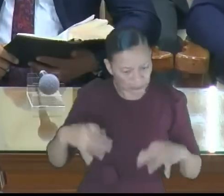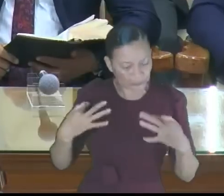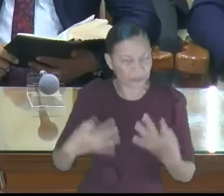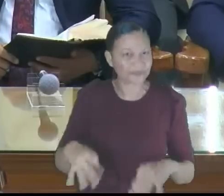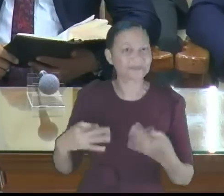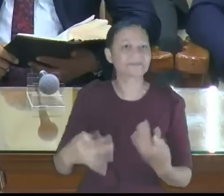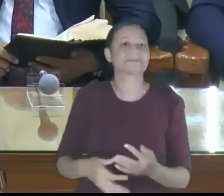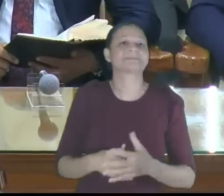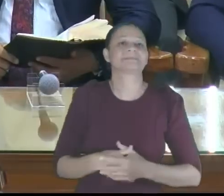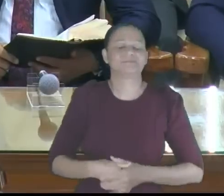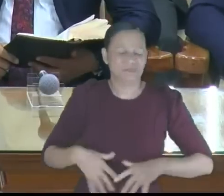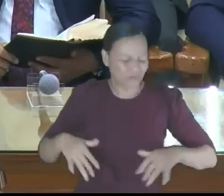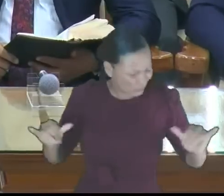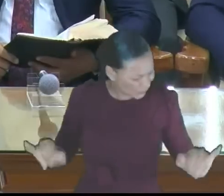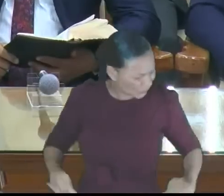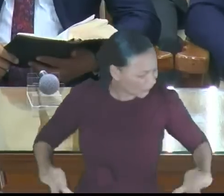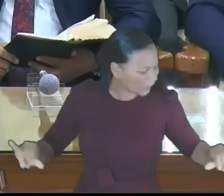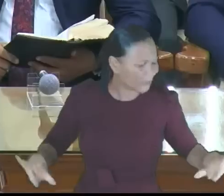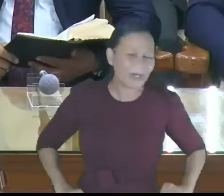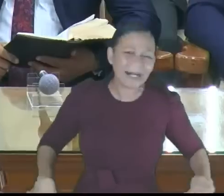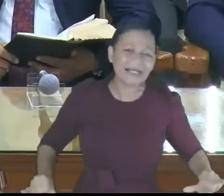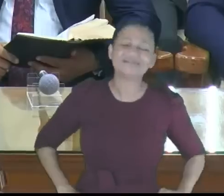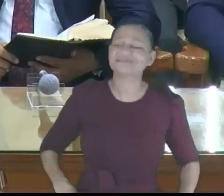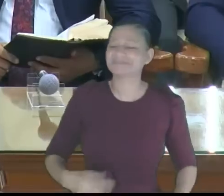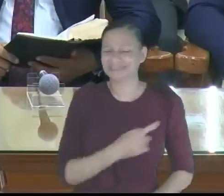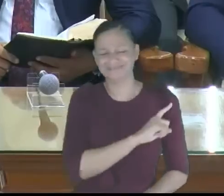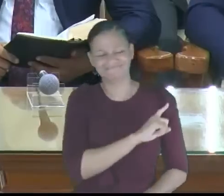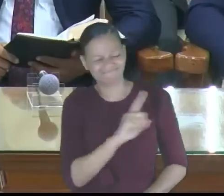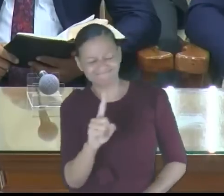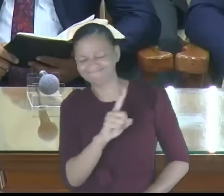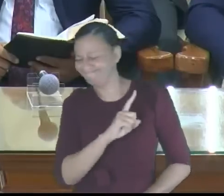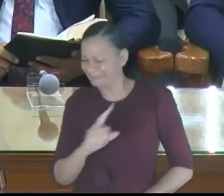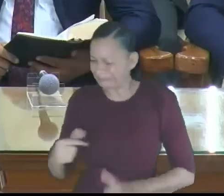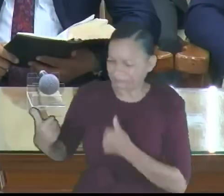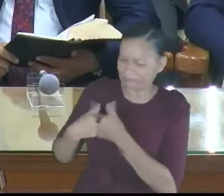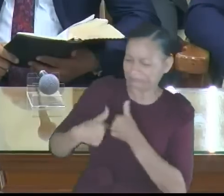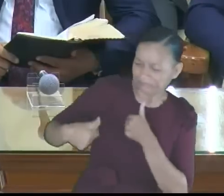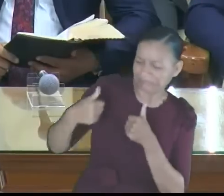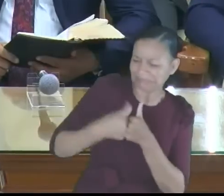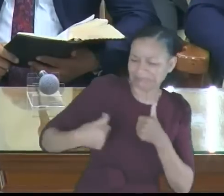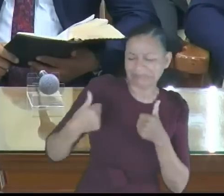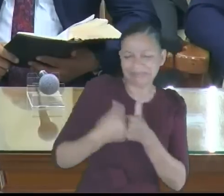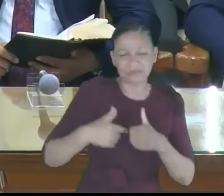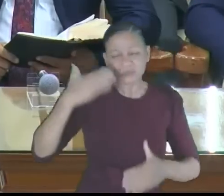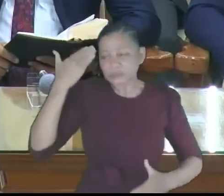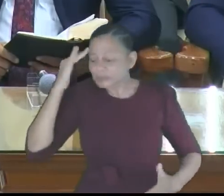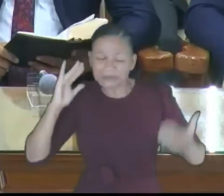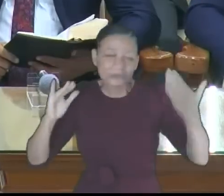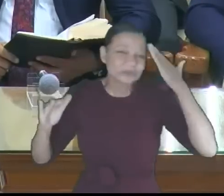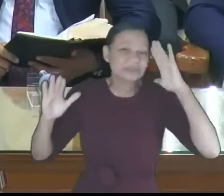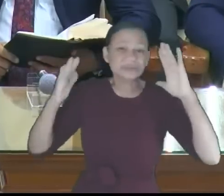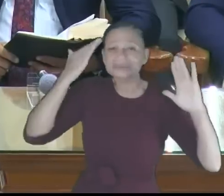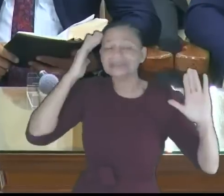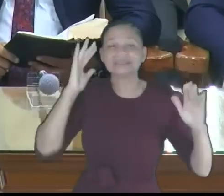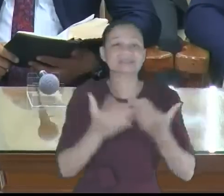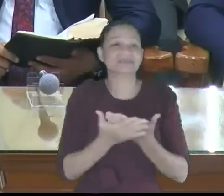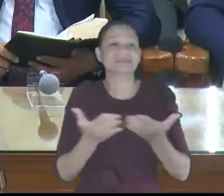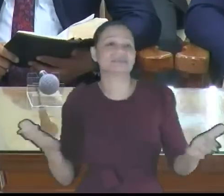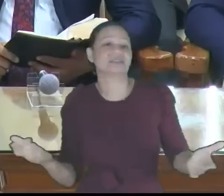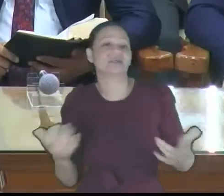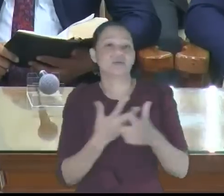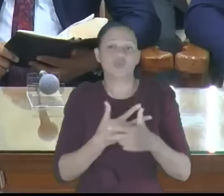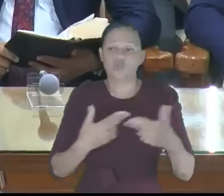Sofrimento. É com sofrimento, é com renúncia, é com perseguição, é com incompreensão, é com